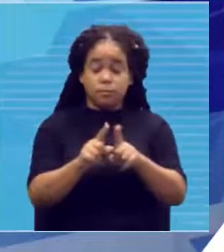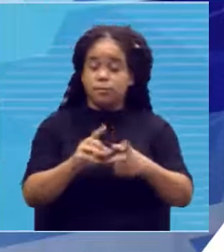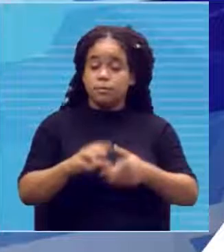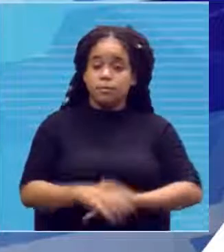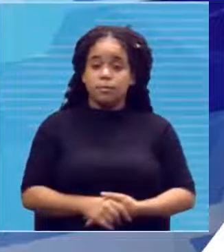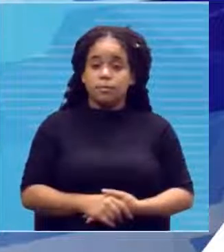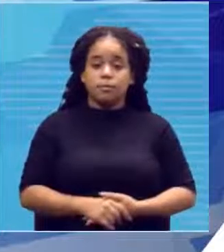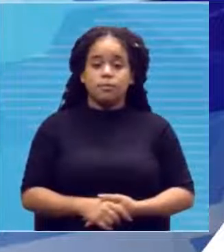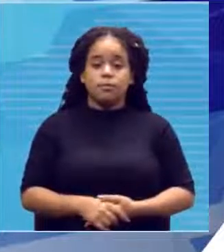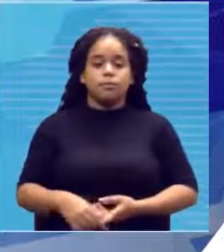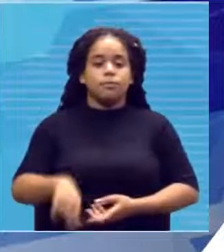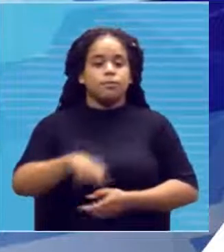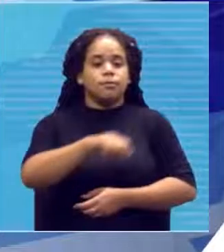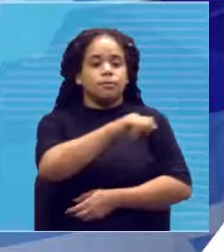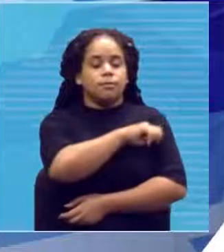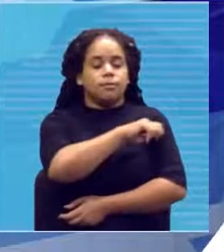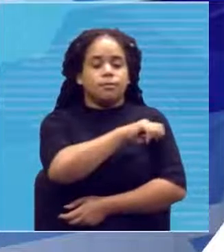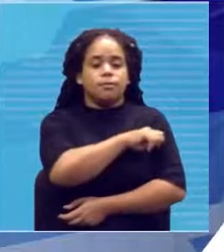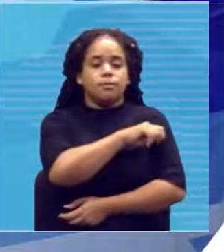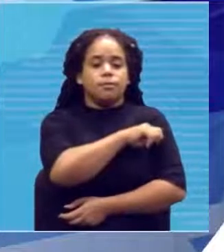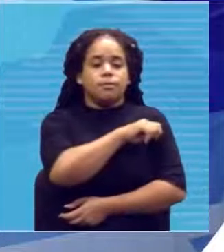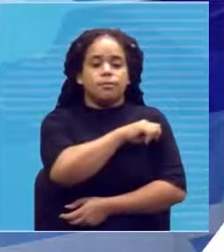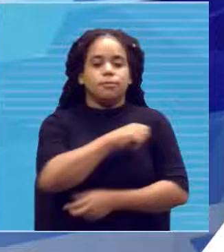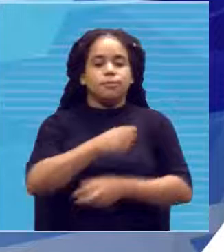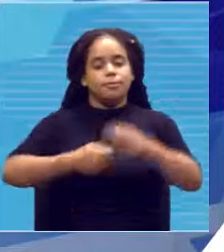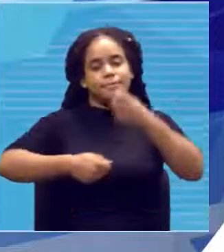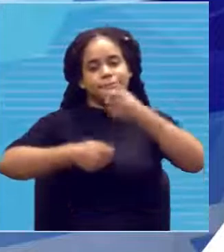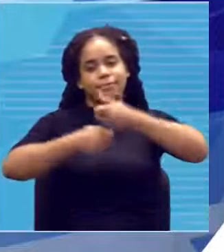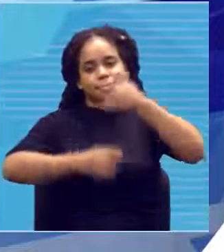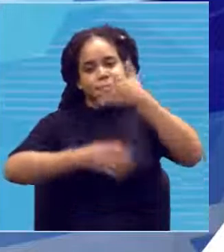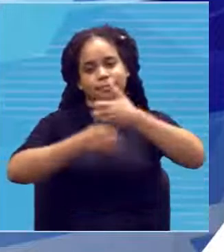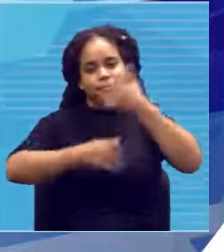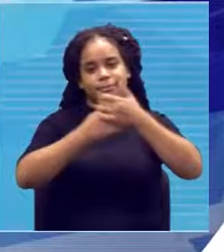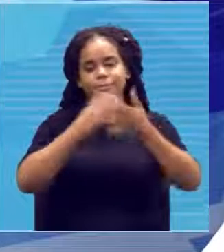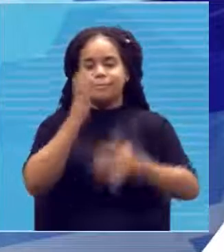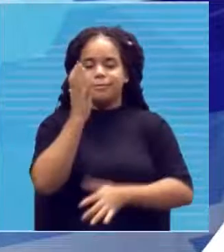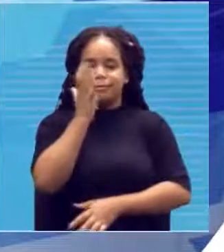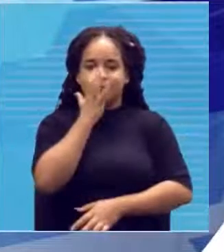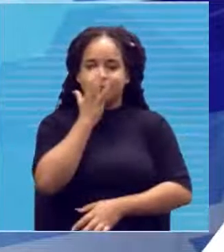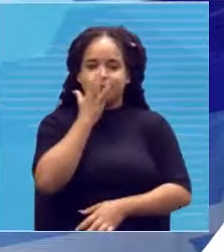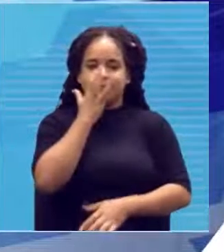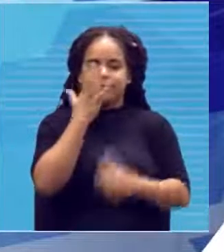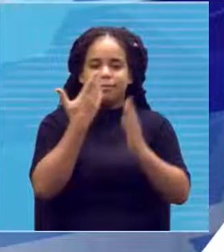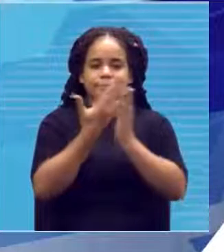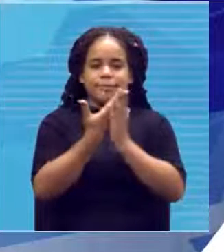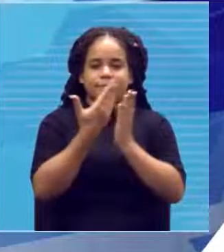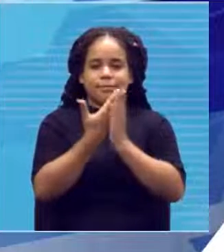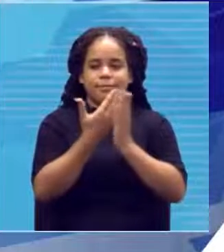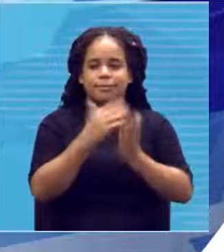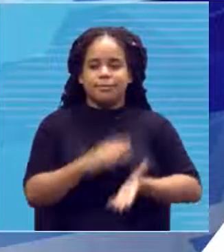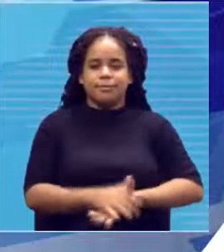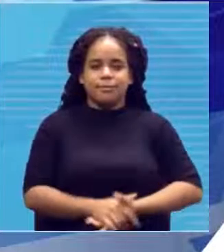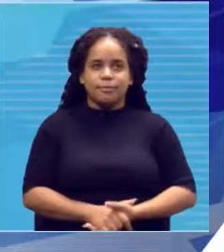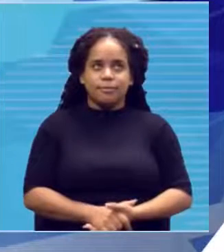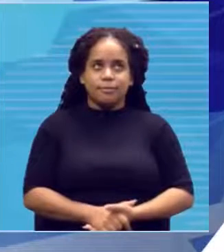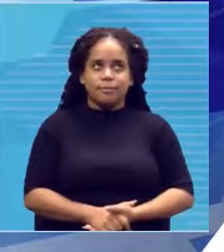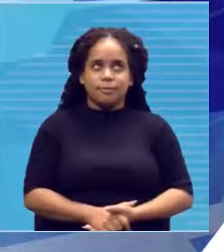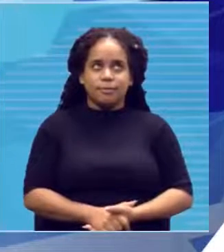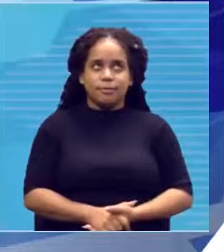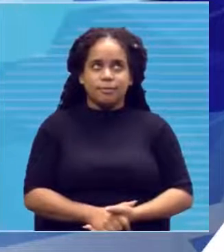grande Gabriel André já aqui no chat acompanhando aqui nossa aula